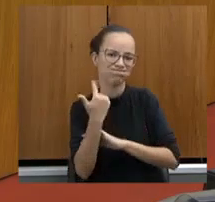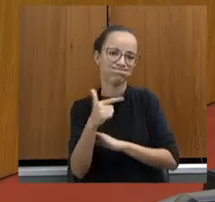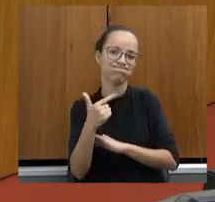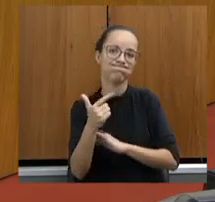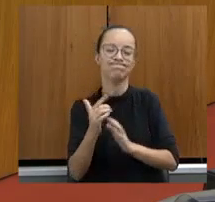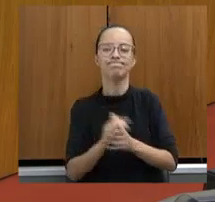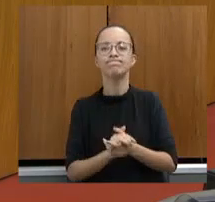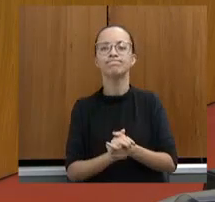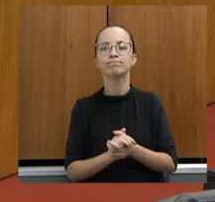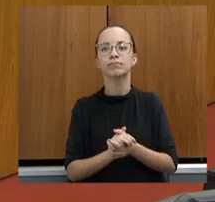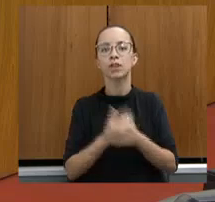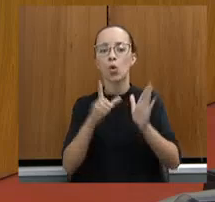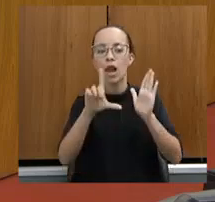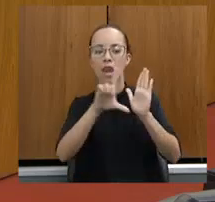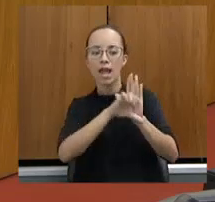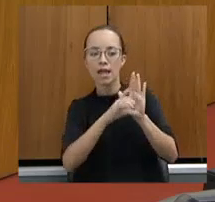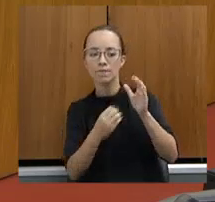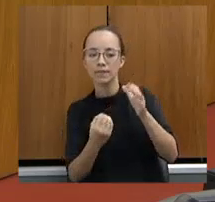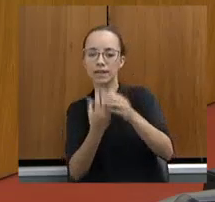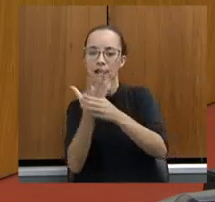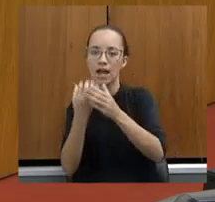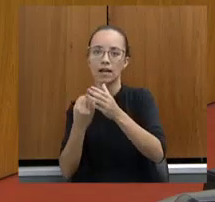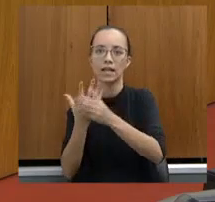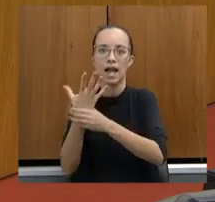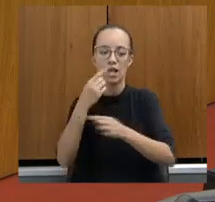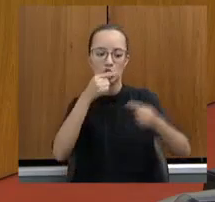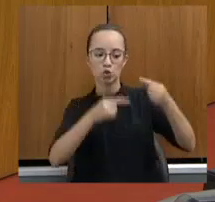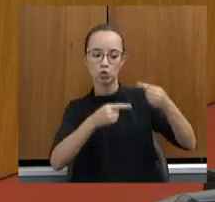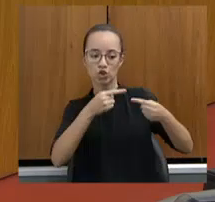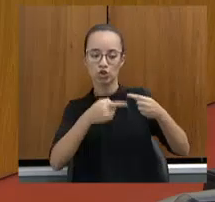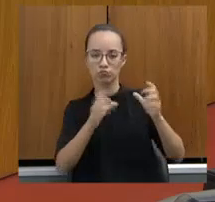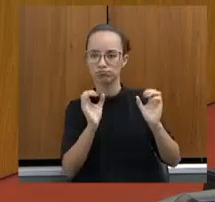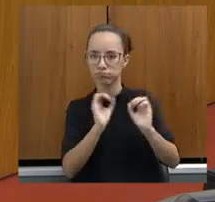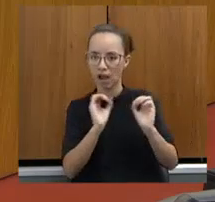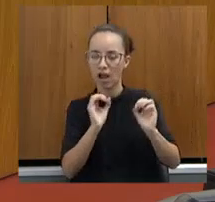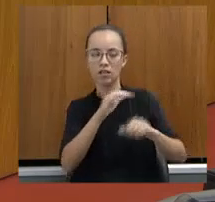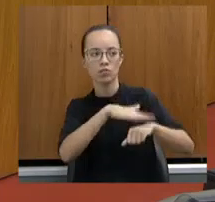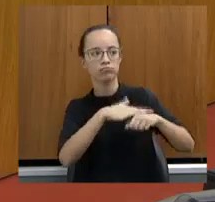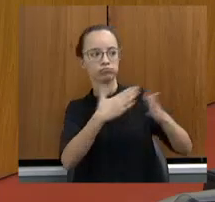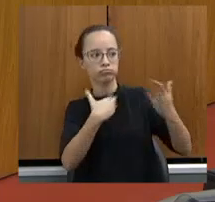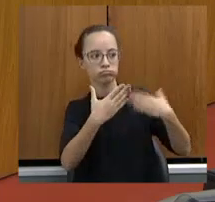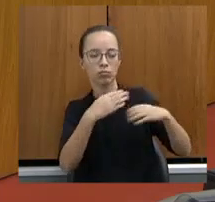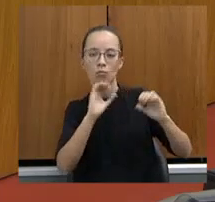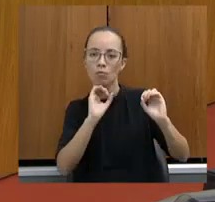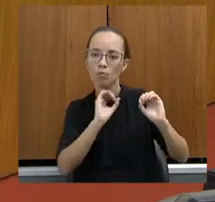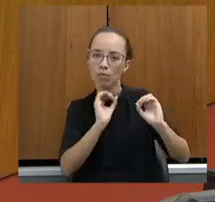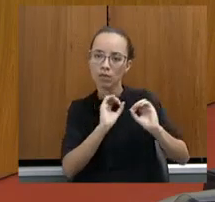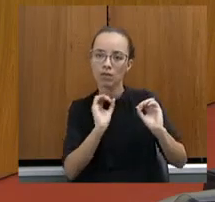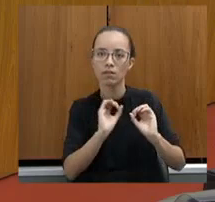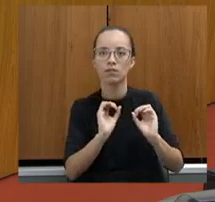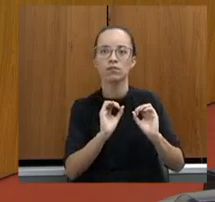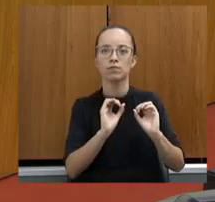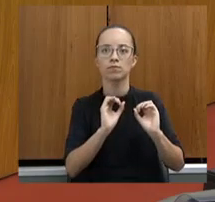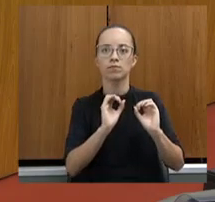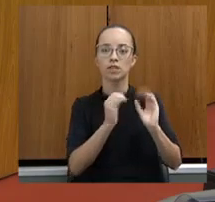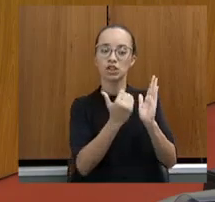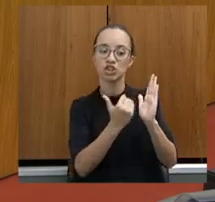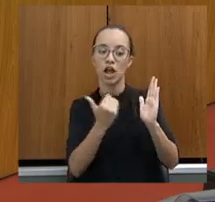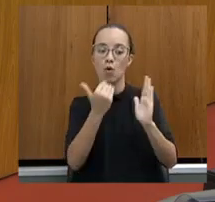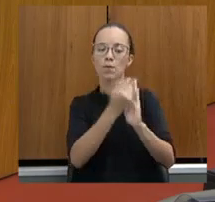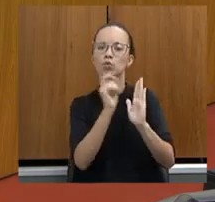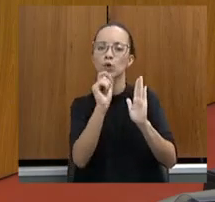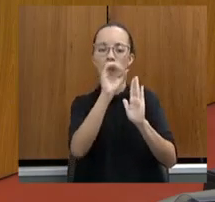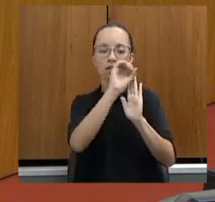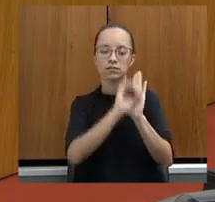vão versar em despesa e você não topar discutir as leis que vestem aumento de receita